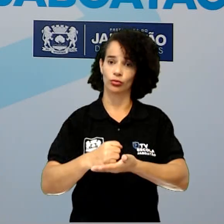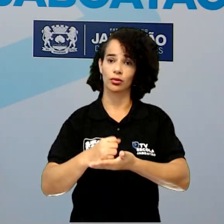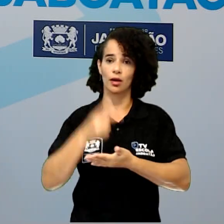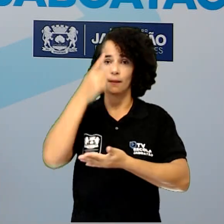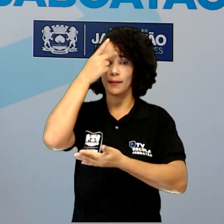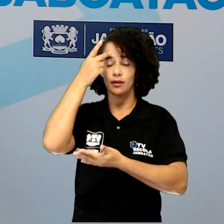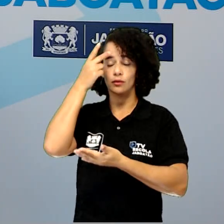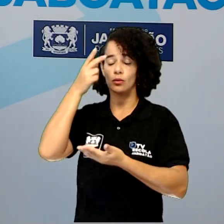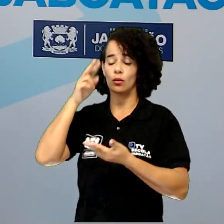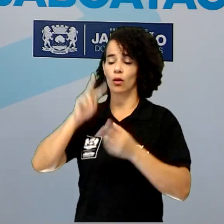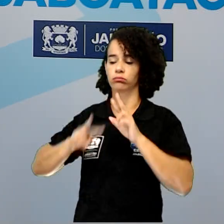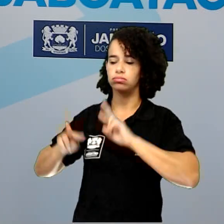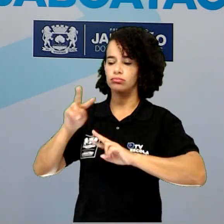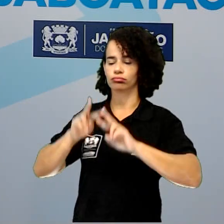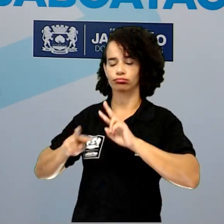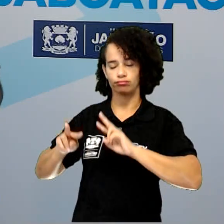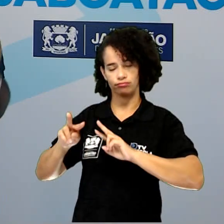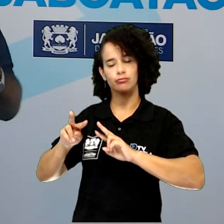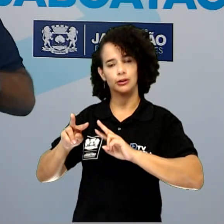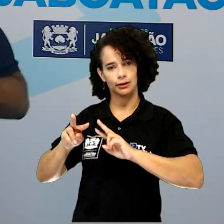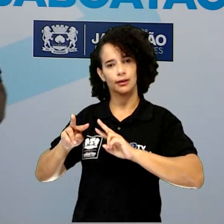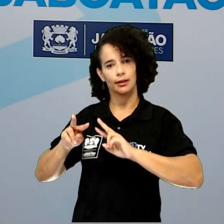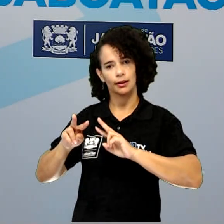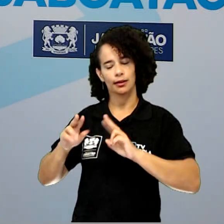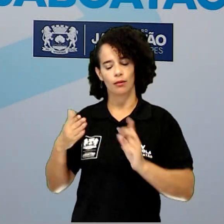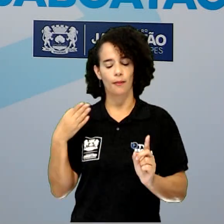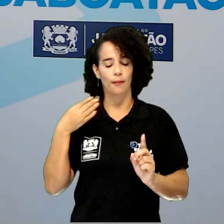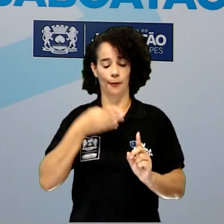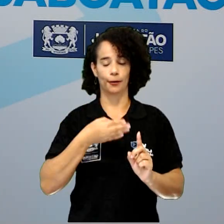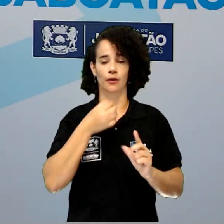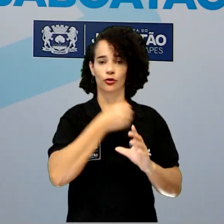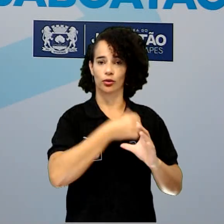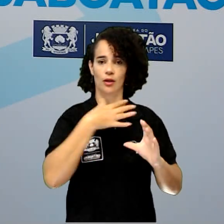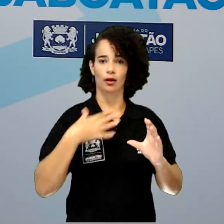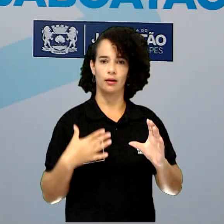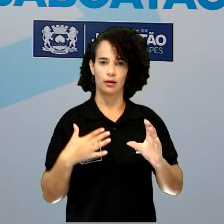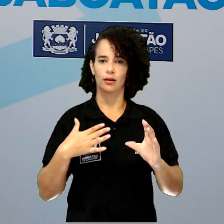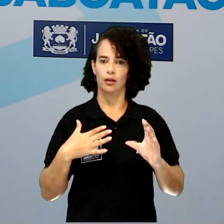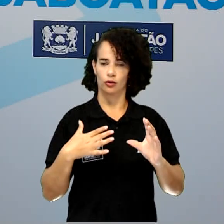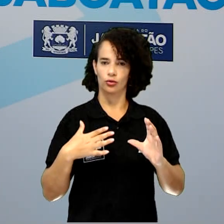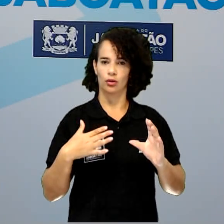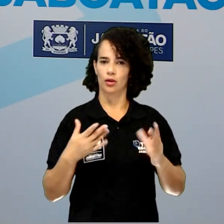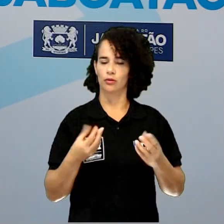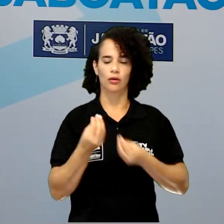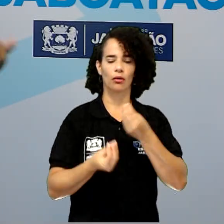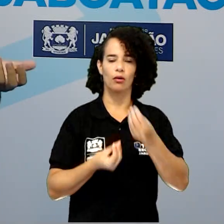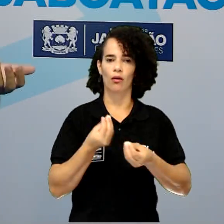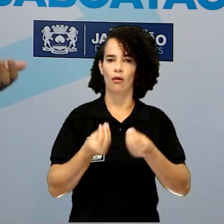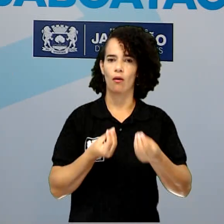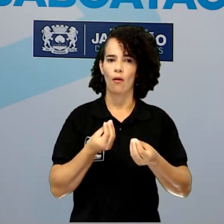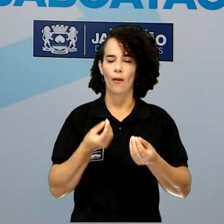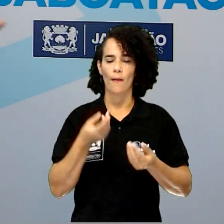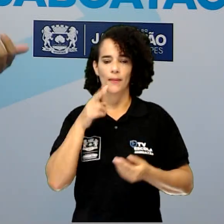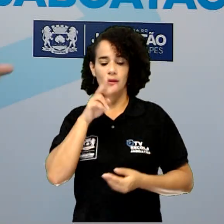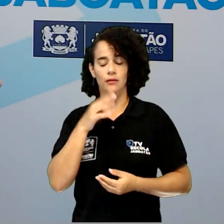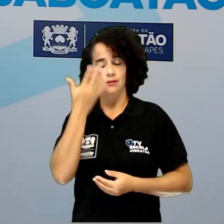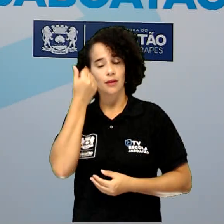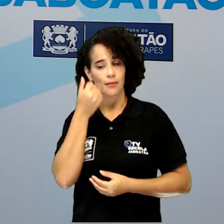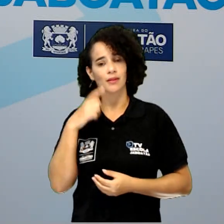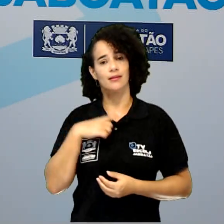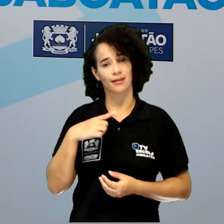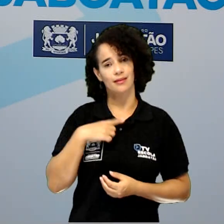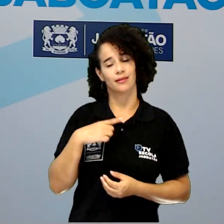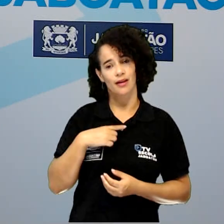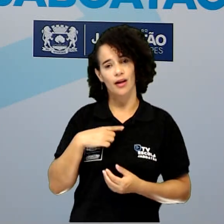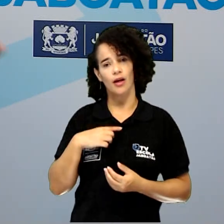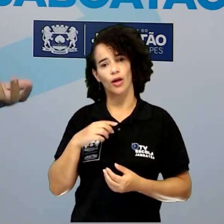autor, ajudar o leitor a identificar as características de projeções para saber se houve ou não uma